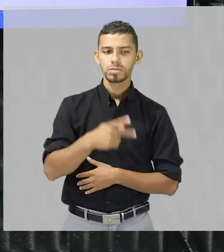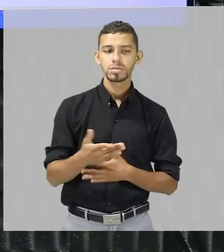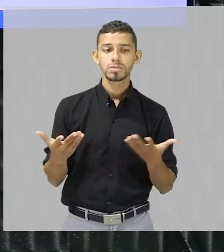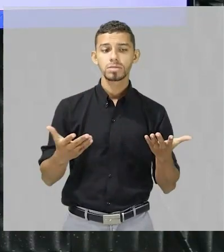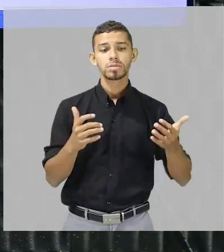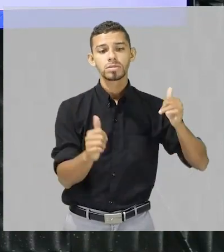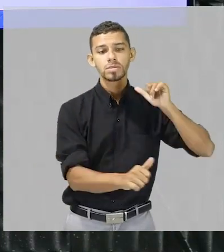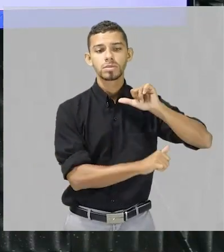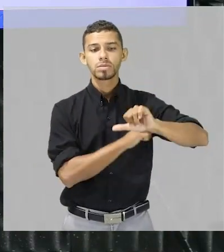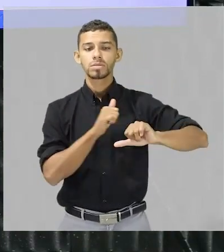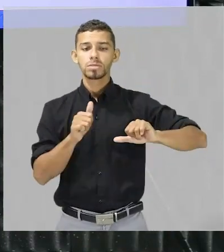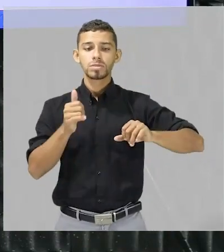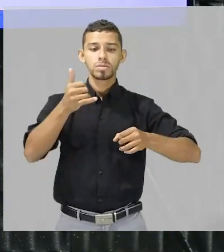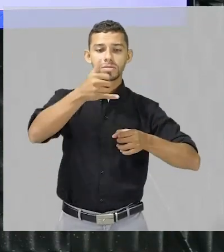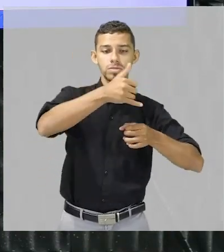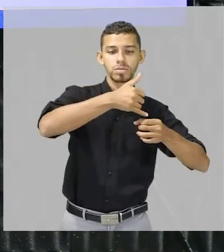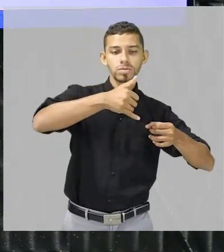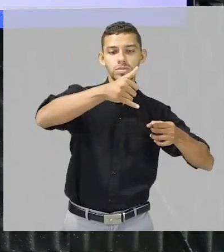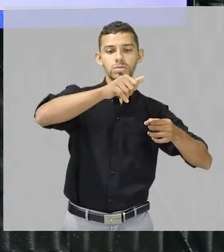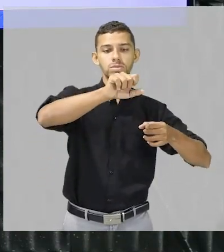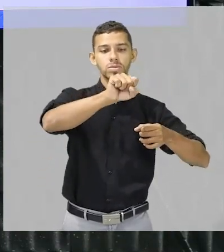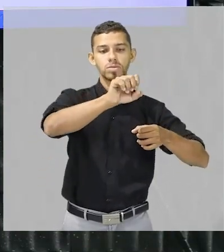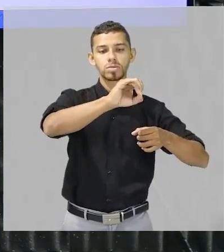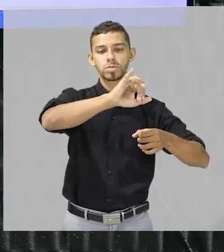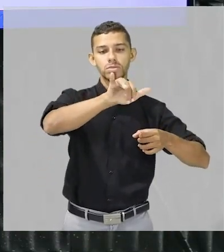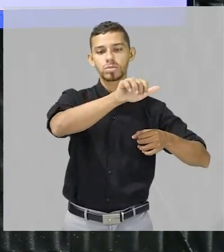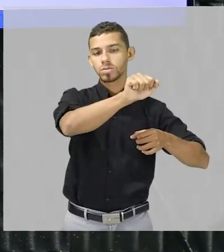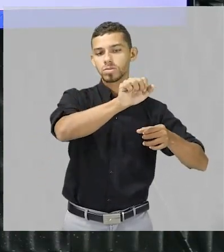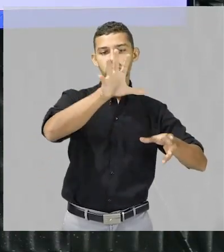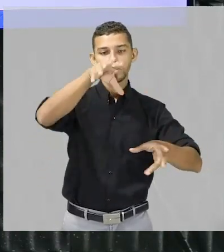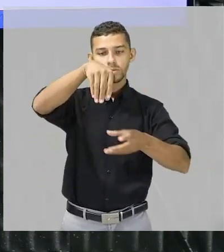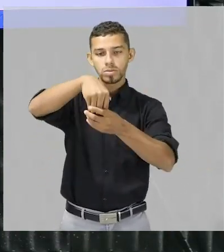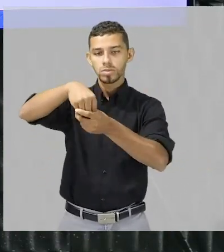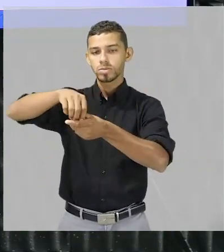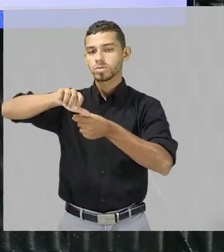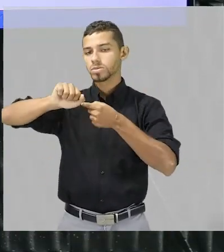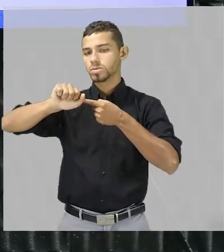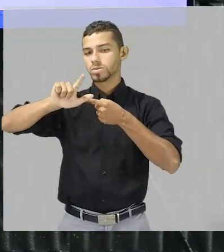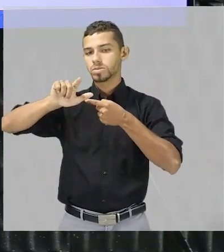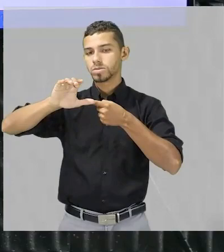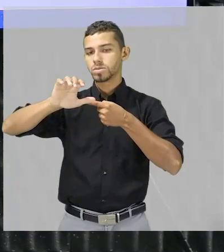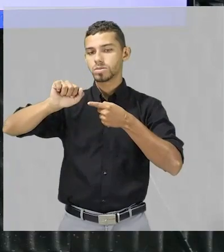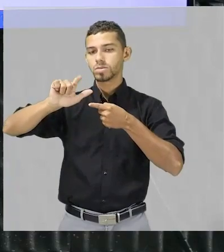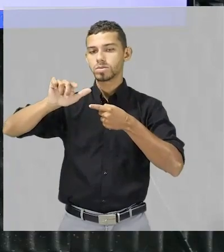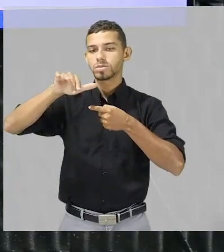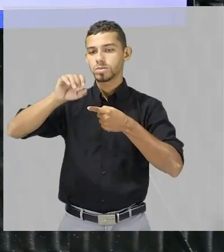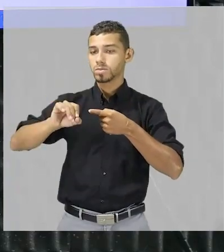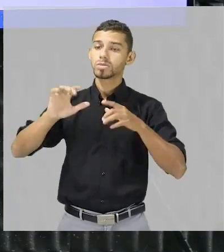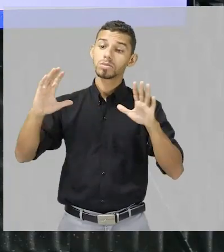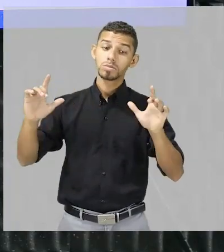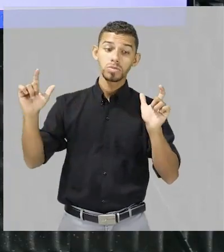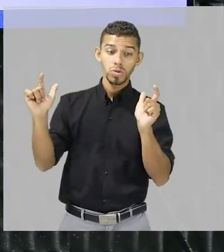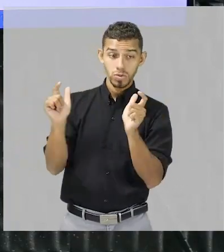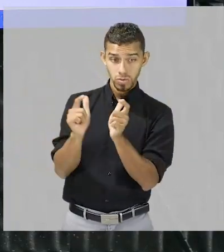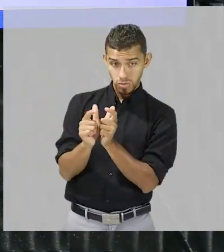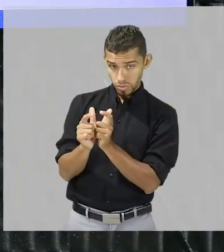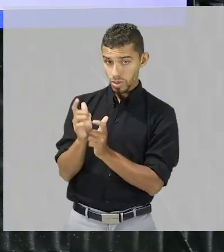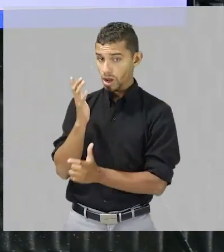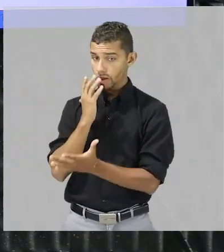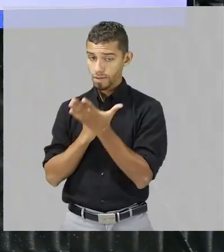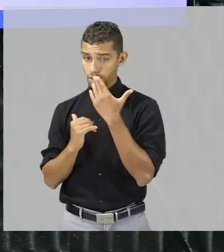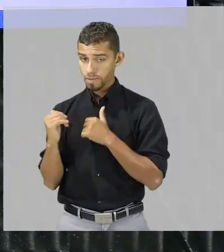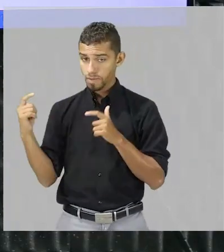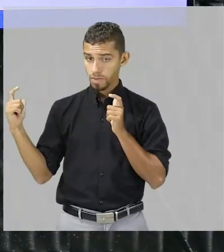transesterificação do óleo de soja em meio alcalino. Visando reduzir a competição com a indústria